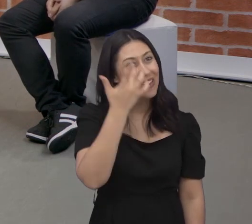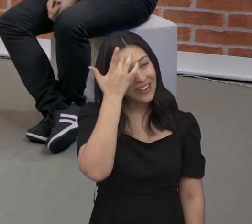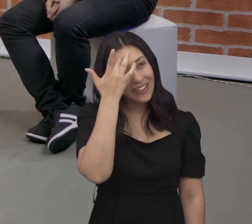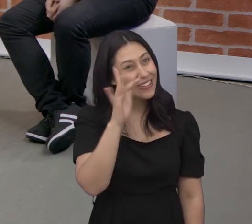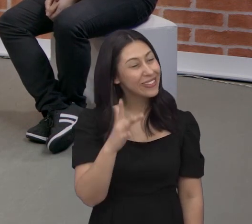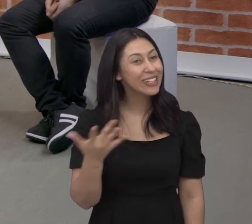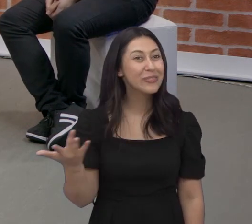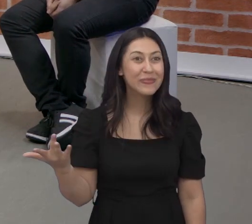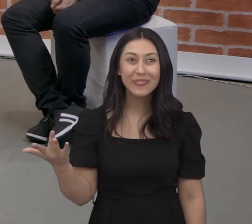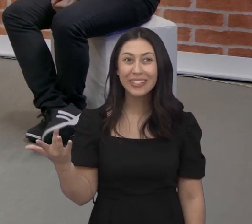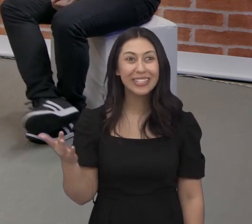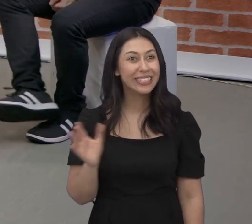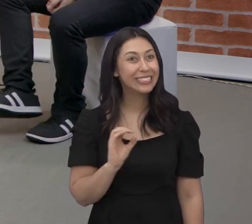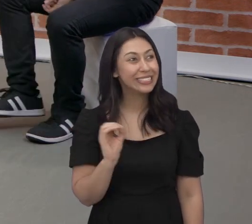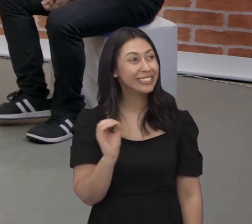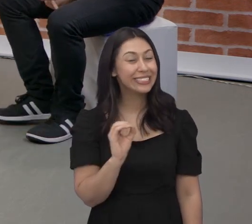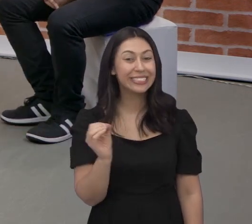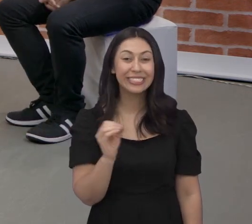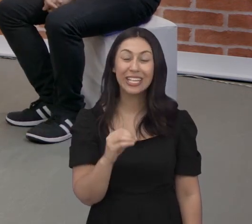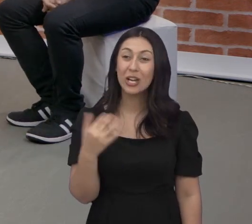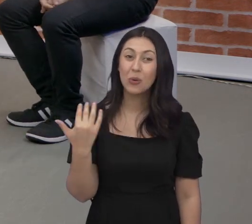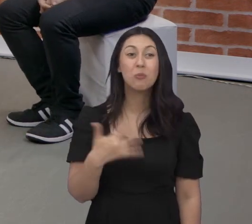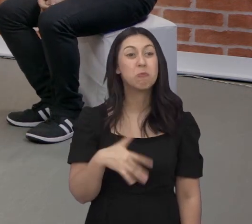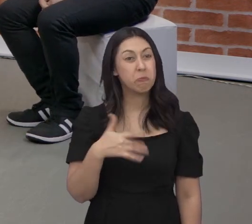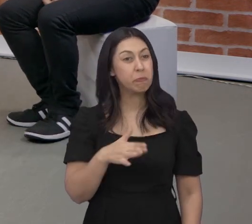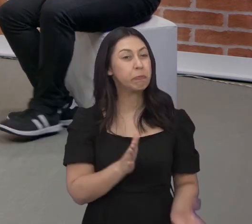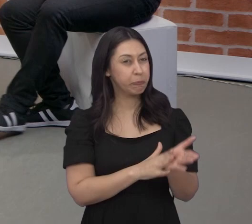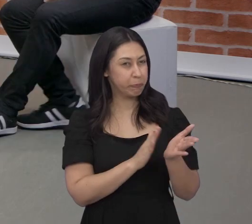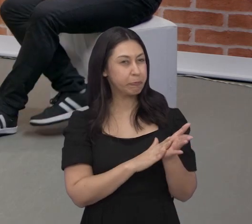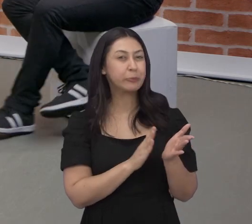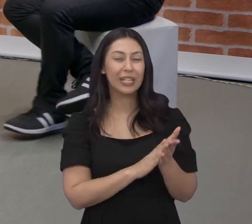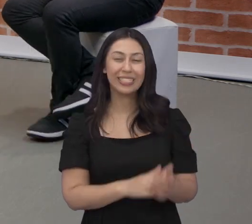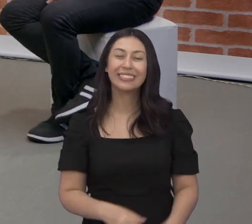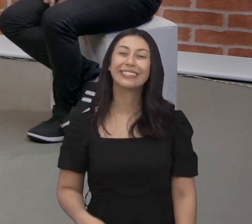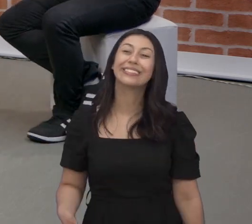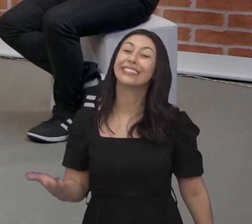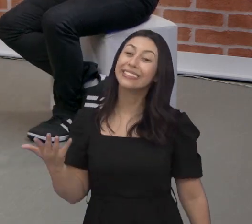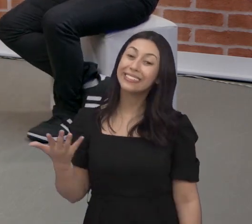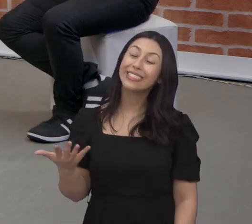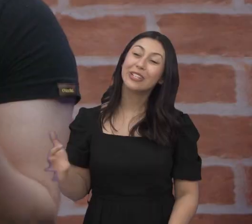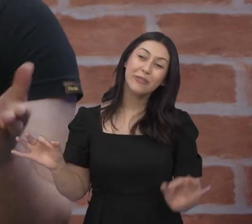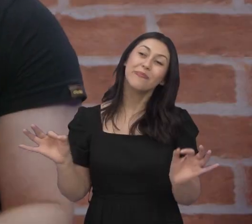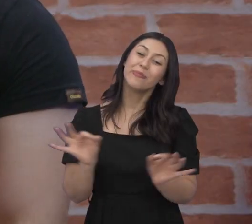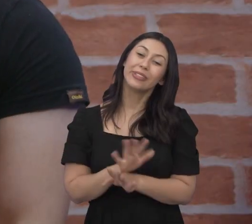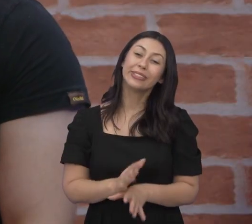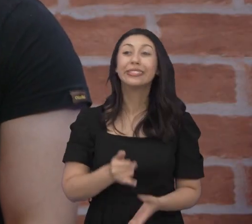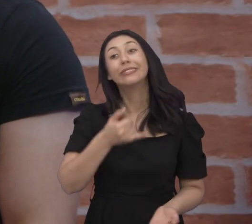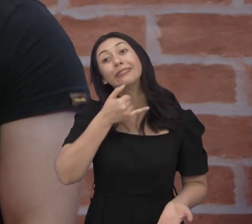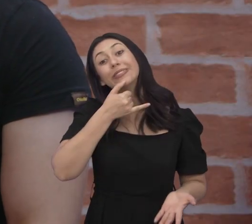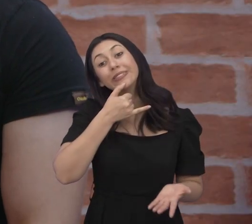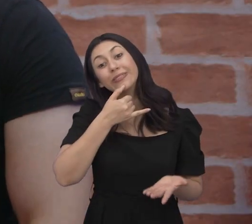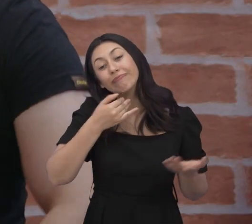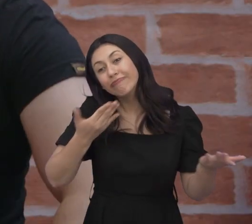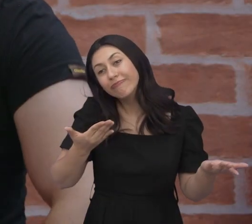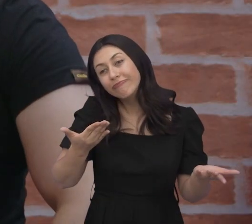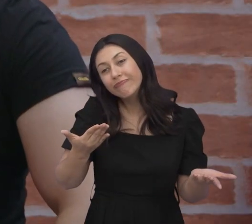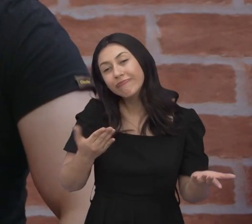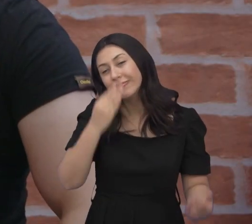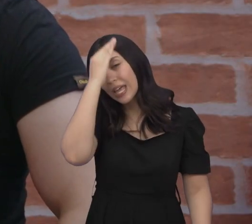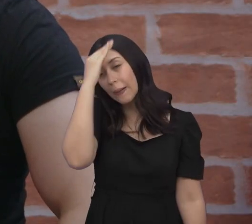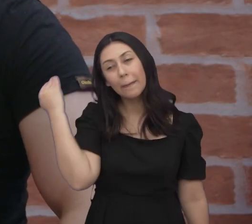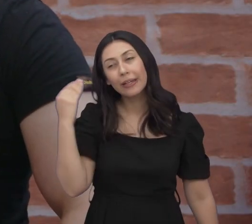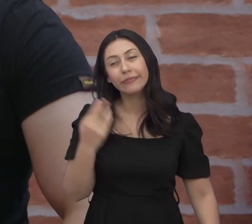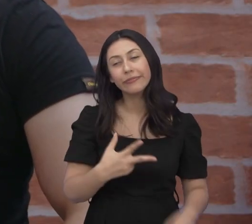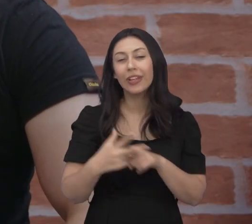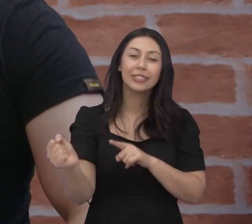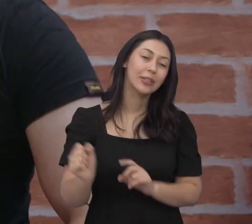sabia. Impensável. Caraca, Mandou bem, mano. Edu. Ai, meu Deus. Mas é isso. Então, infelizmente, o Marvin levou